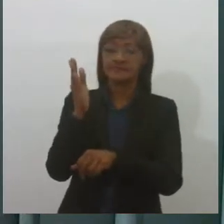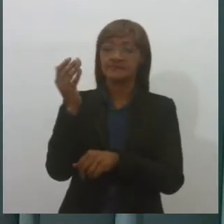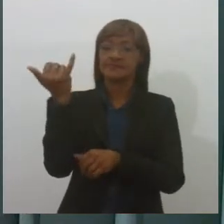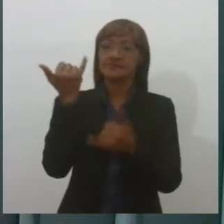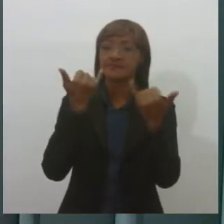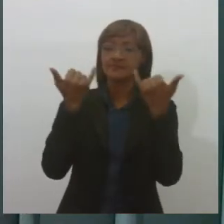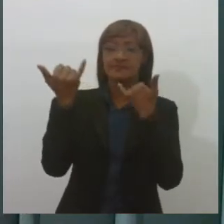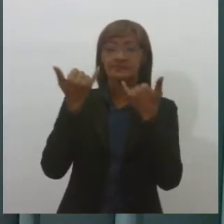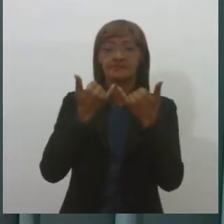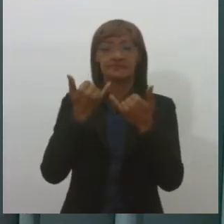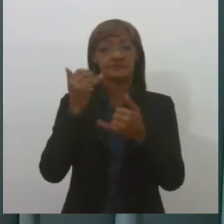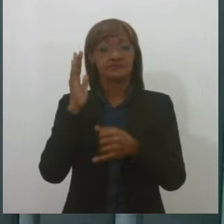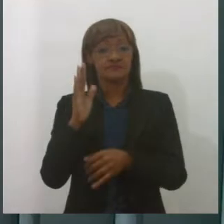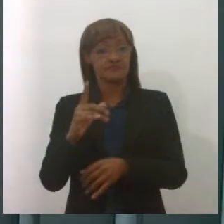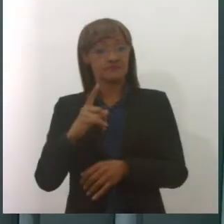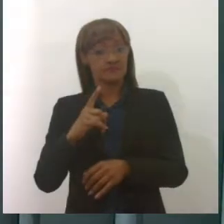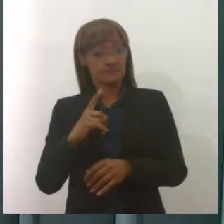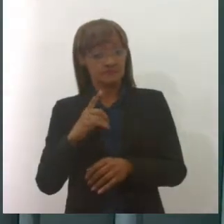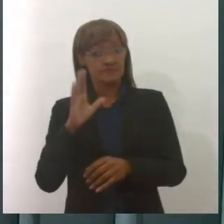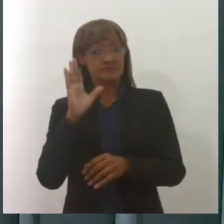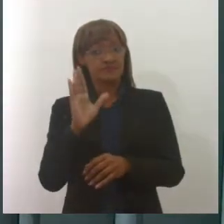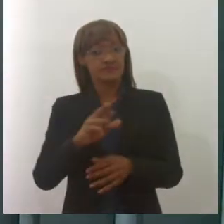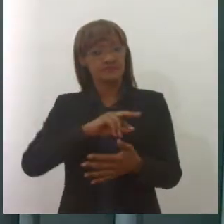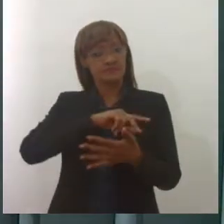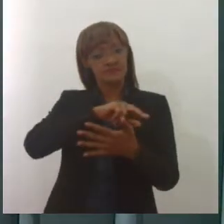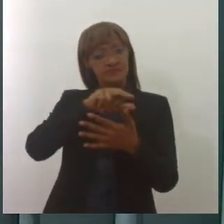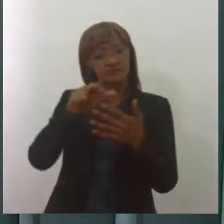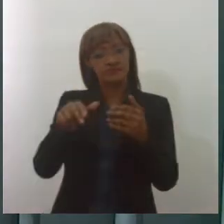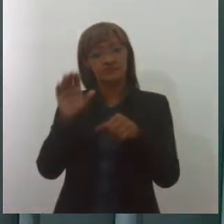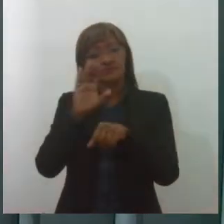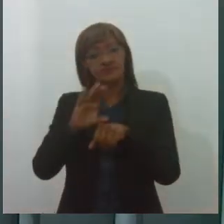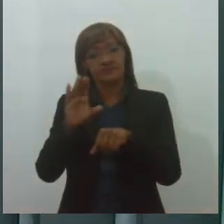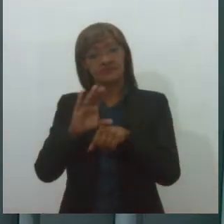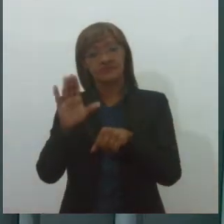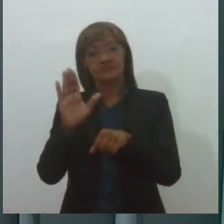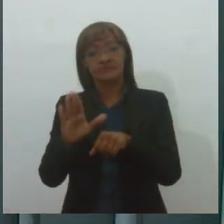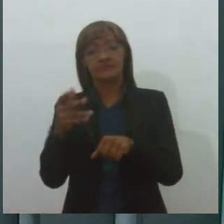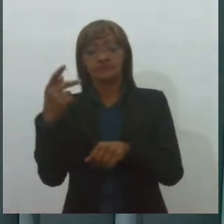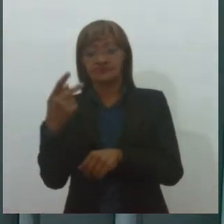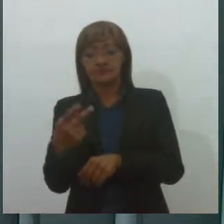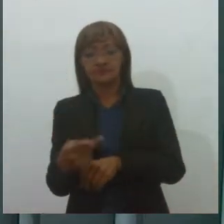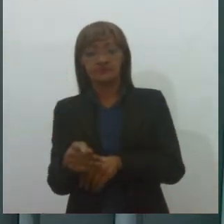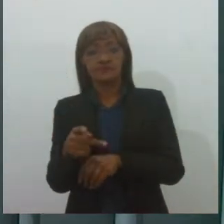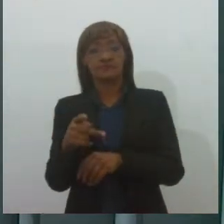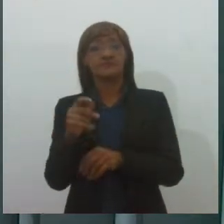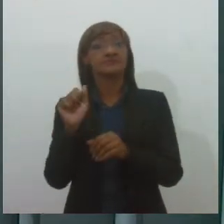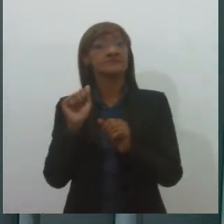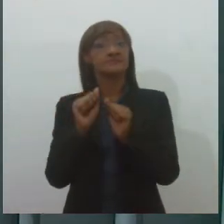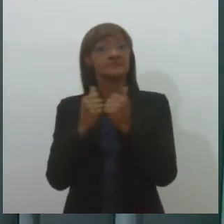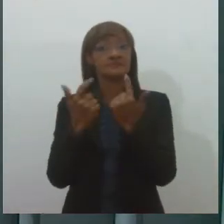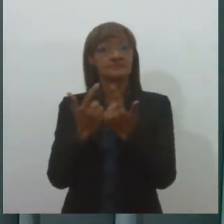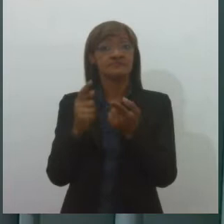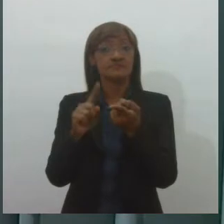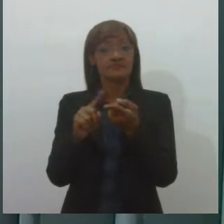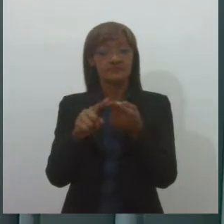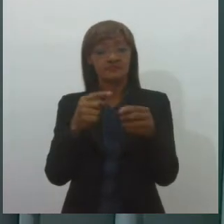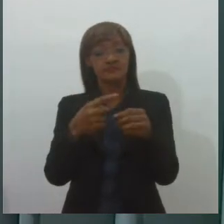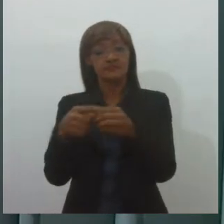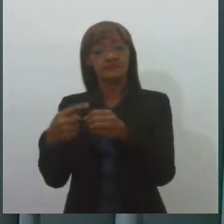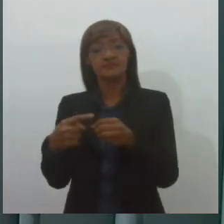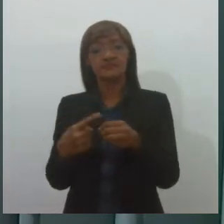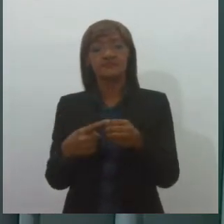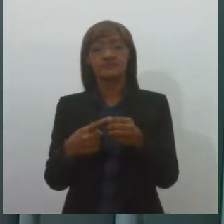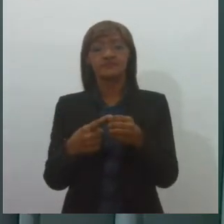conta para gente eu sei que ai elese tem uma gama e de cursos sendo realizados não só aqui na própria sede mas também no interior do Estado